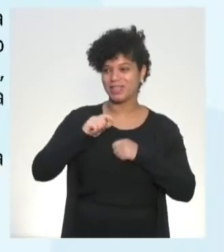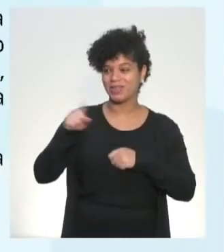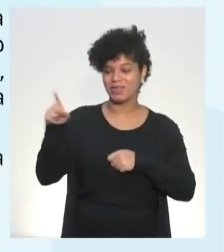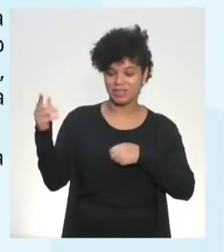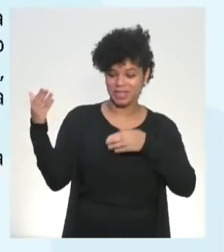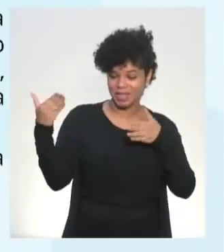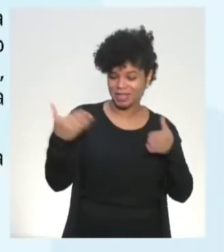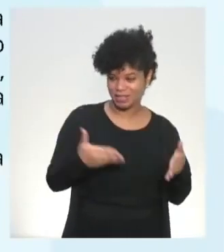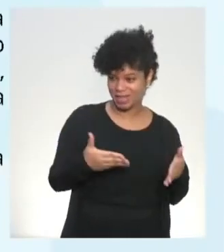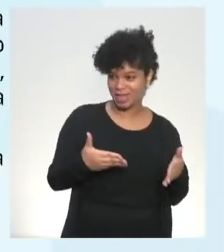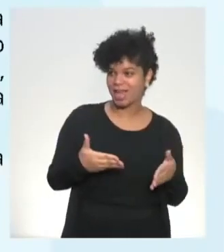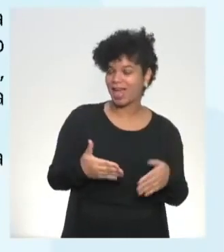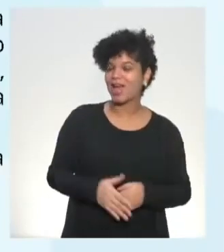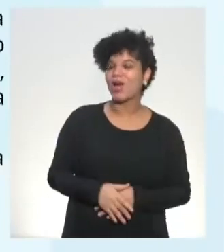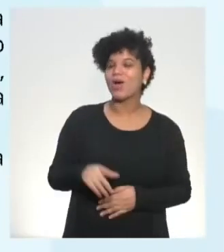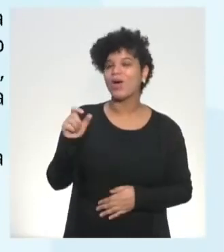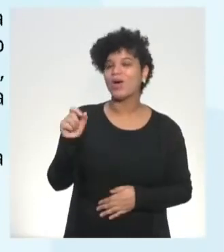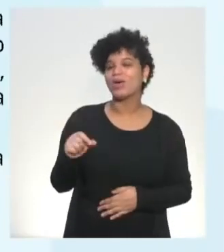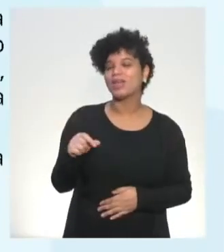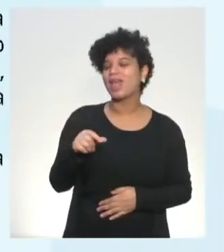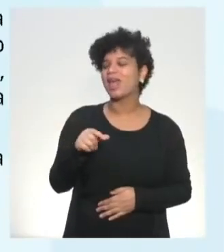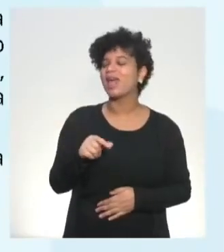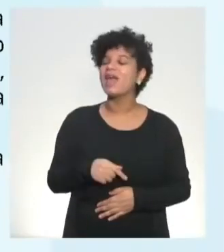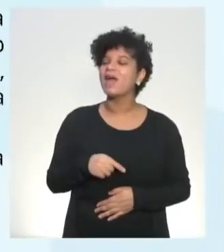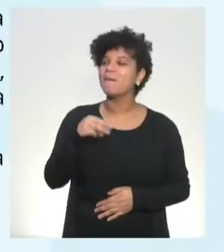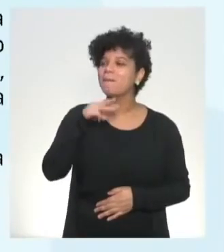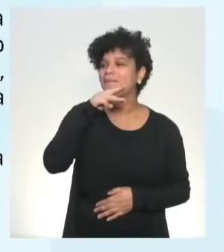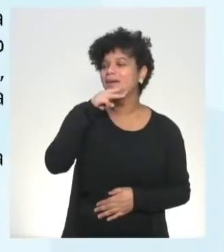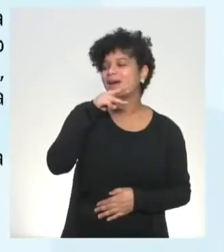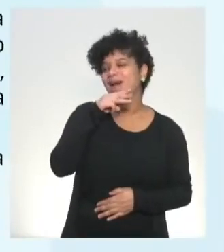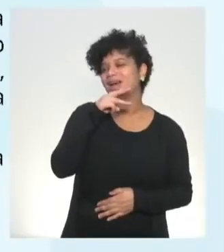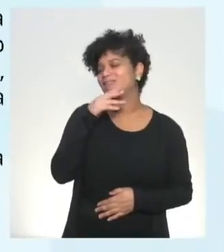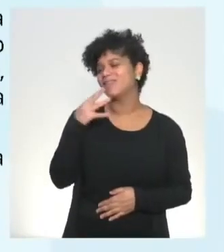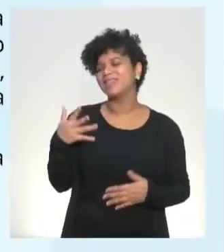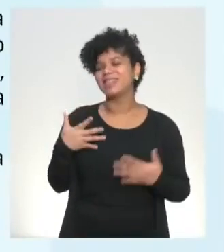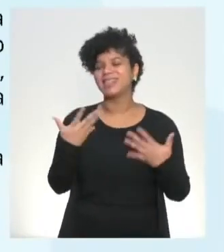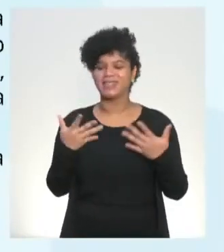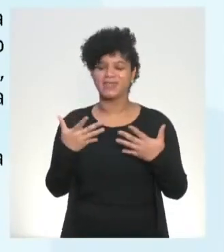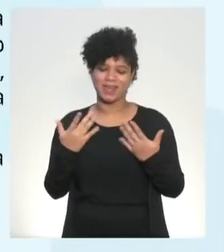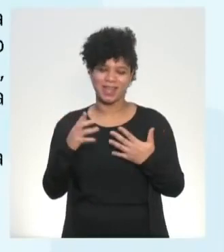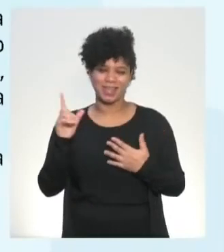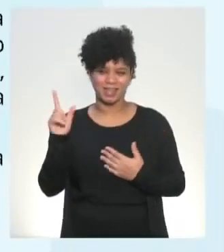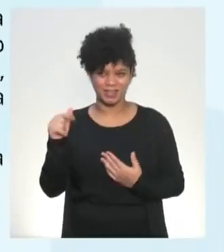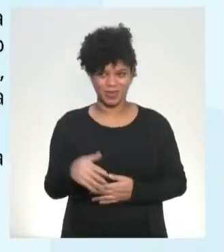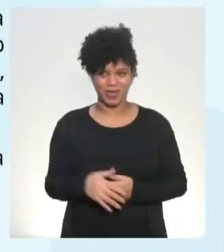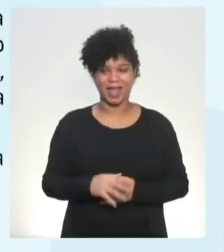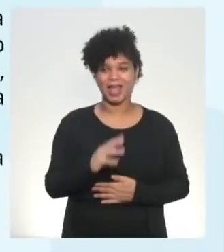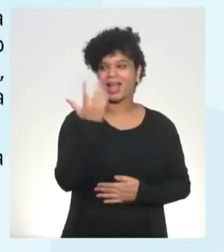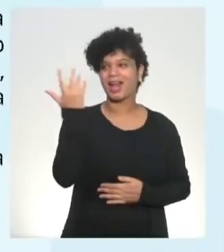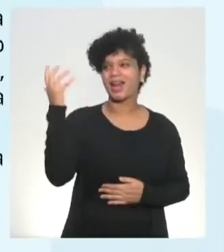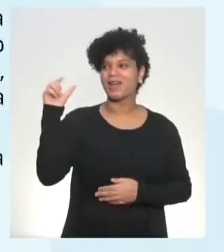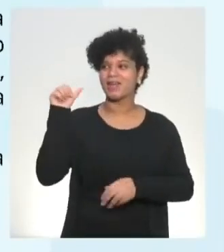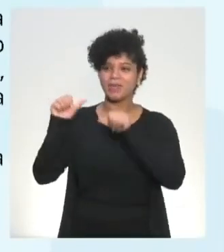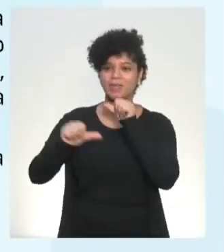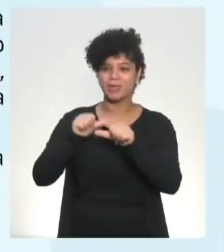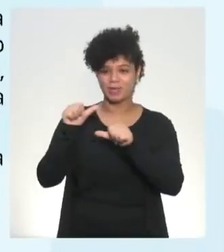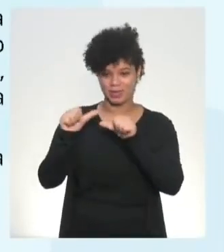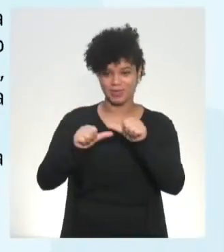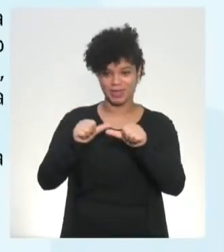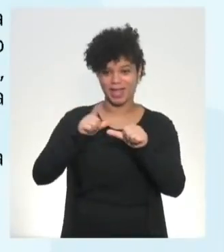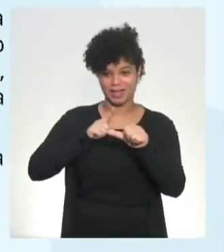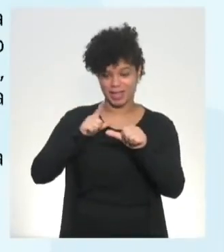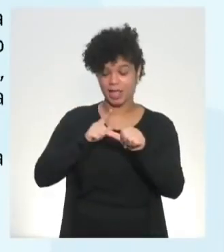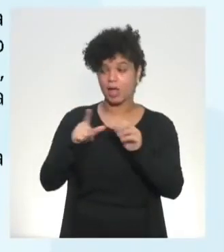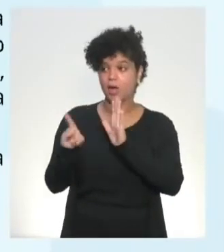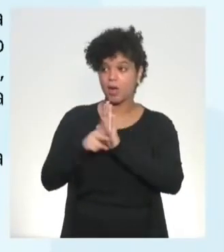chegar junto com as águas de março que fecham o nosso verão. E, como um